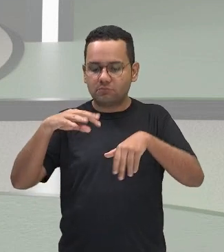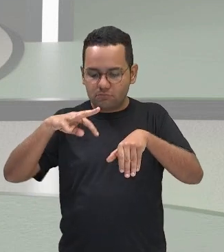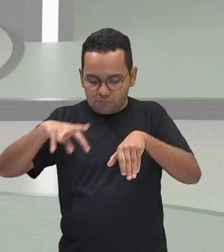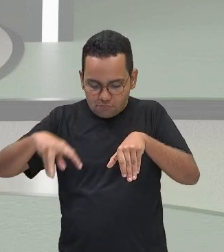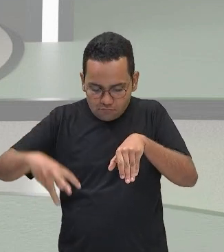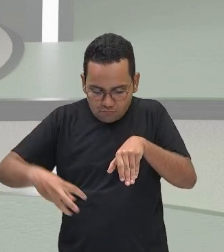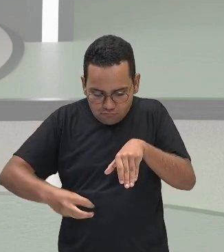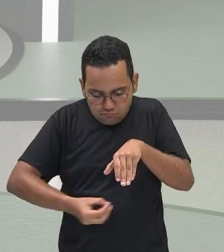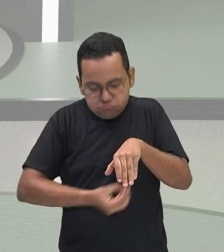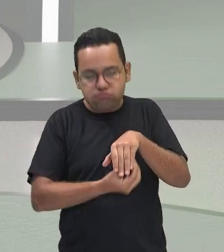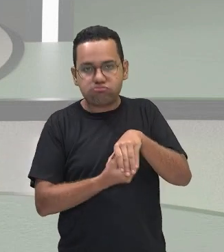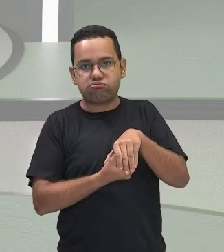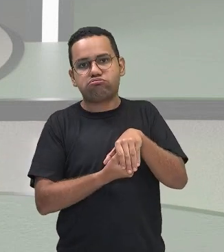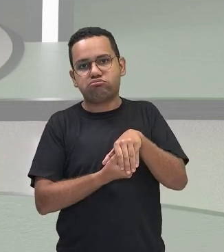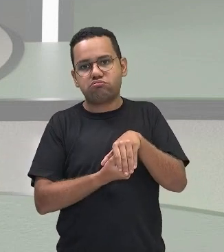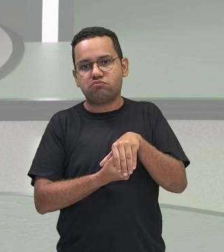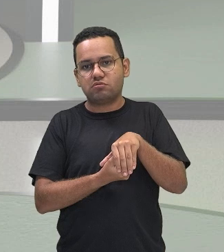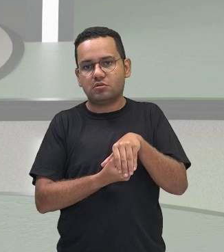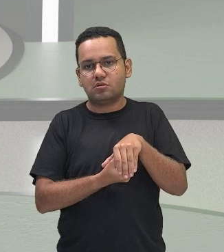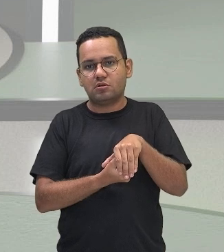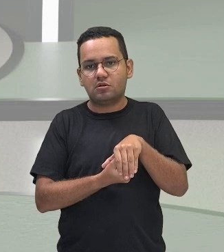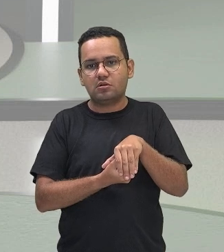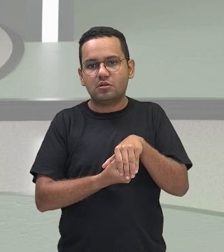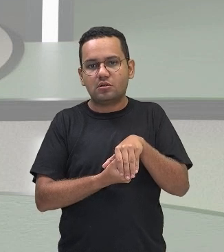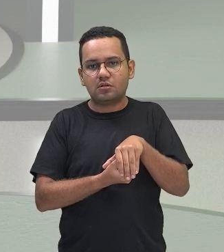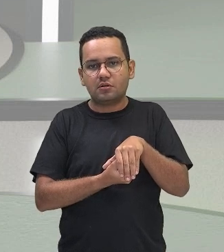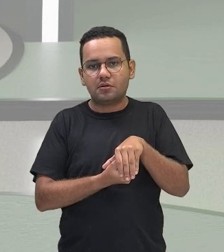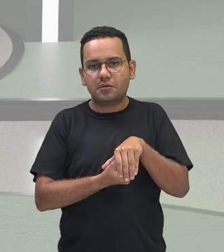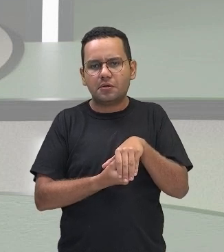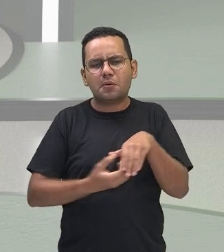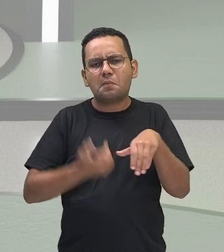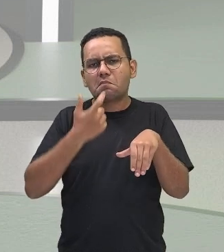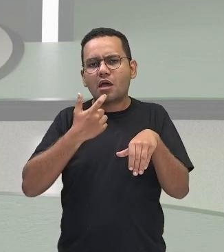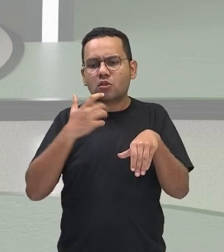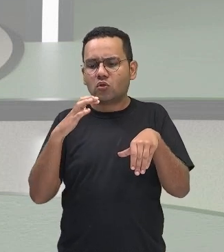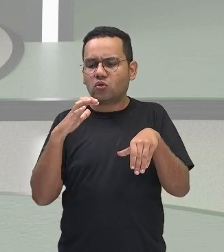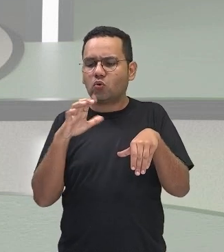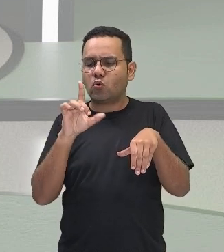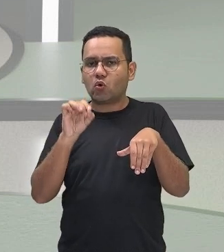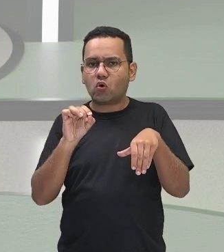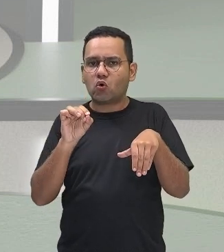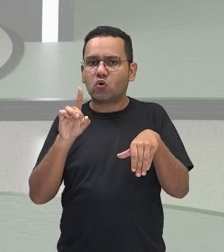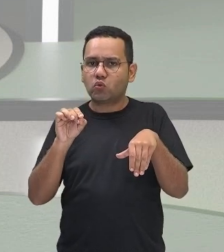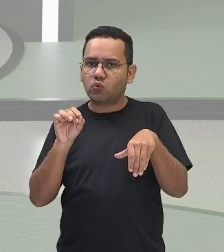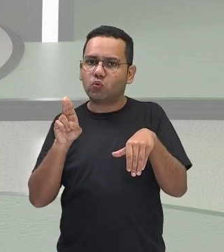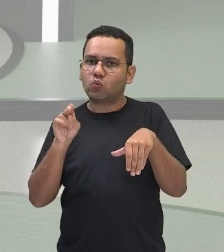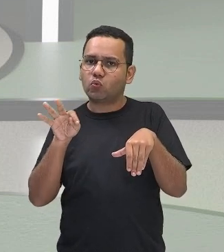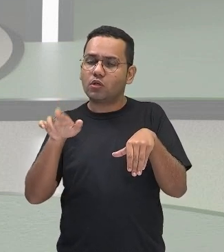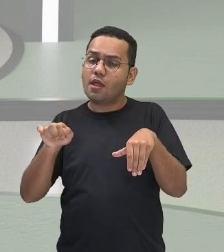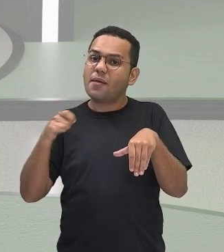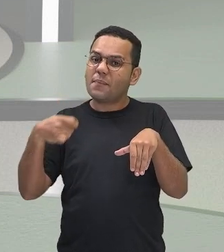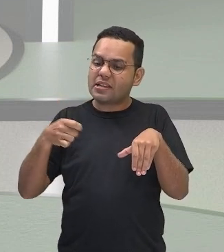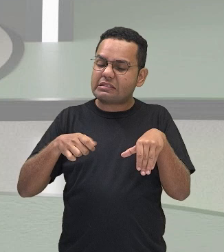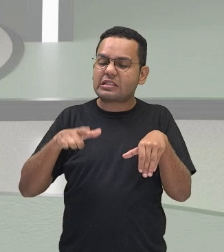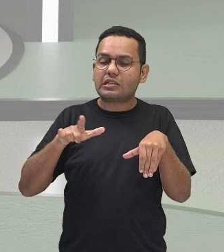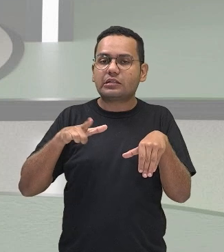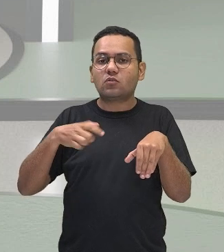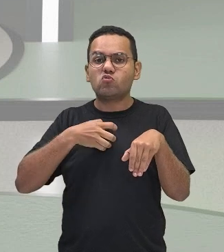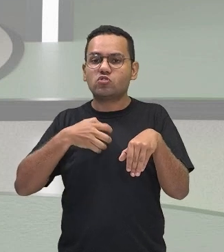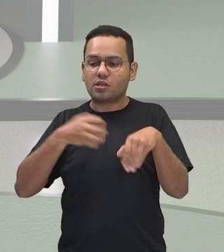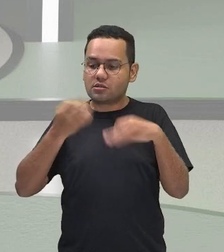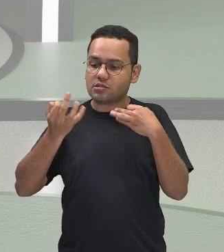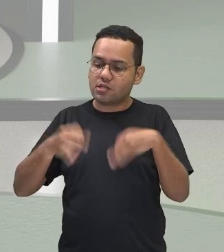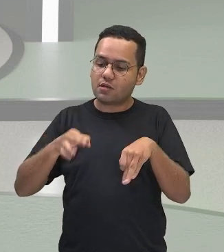lá no fundo do canal vaginal. A mulher vai ter que ter todo um procedimento ali para inserir esse